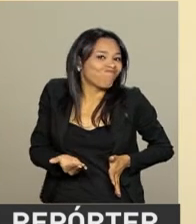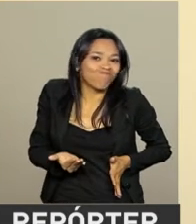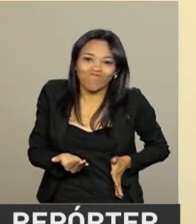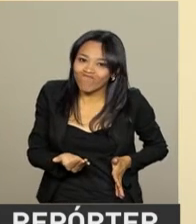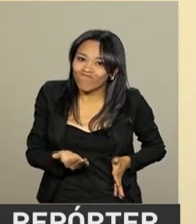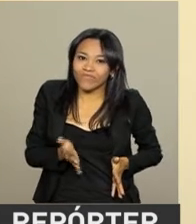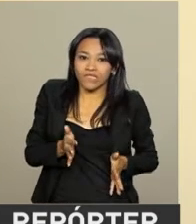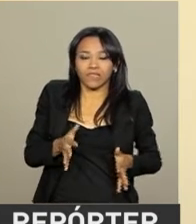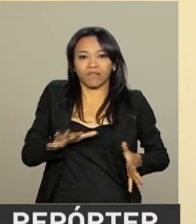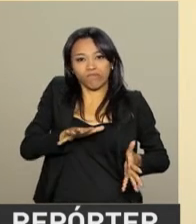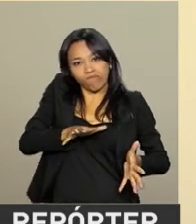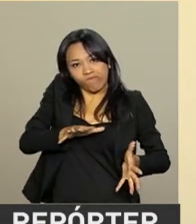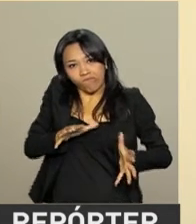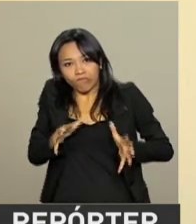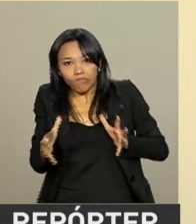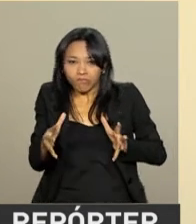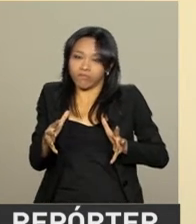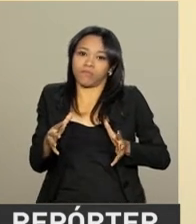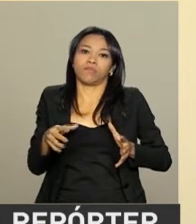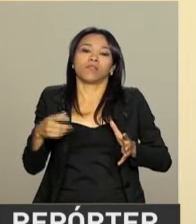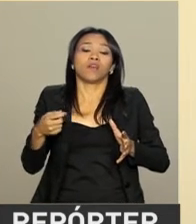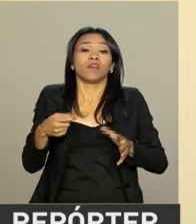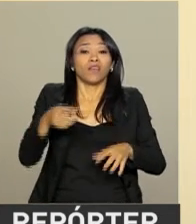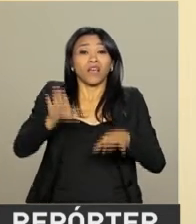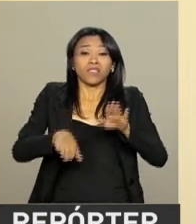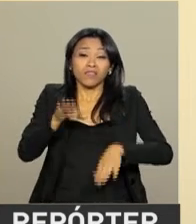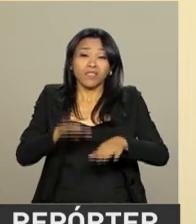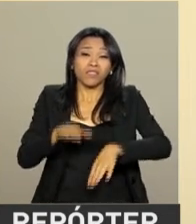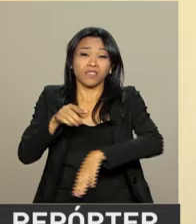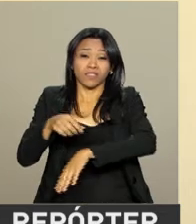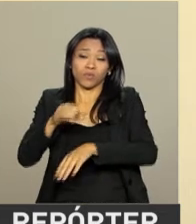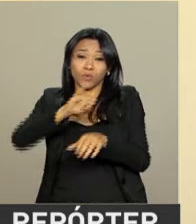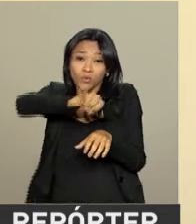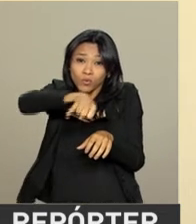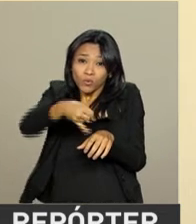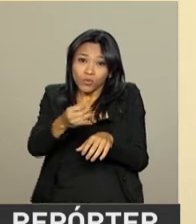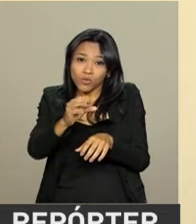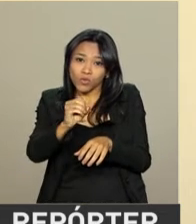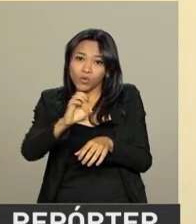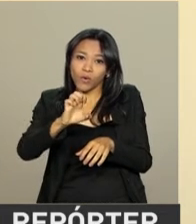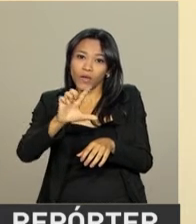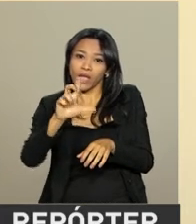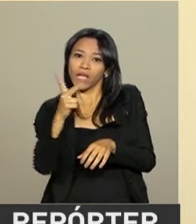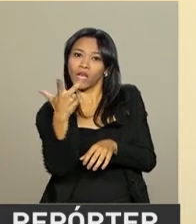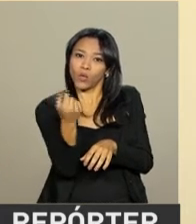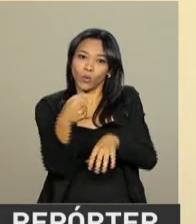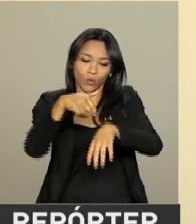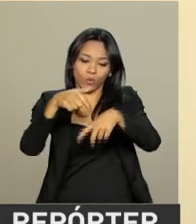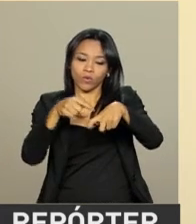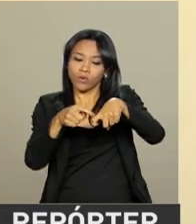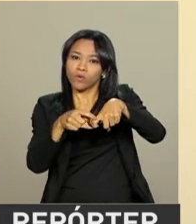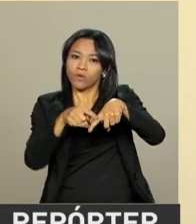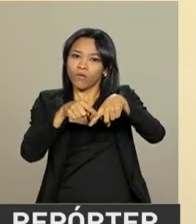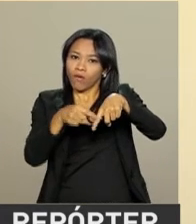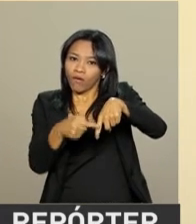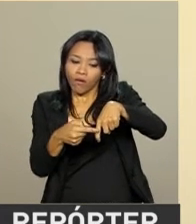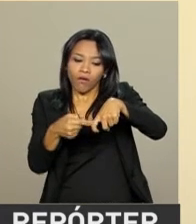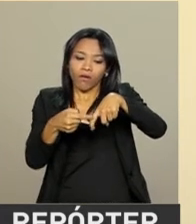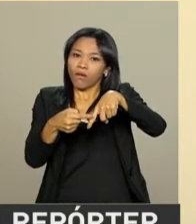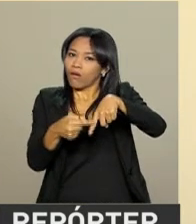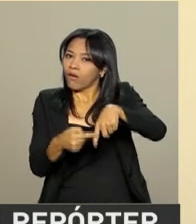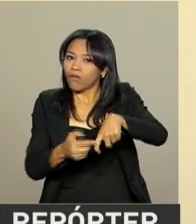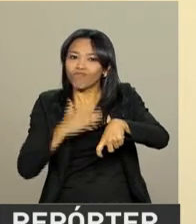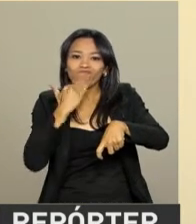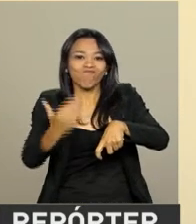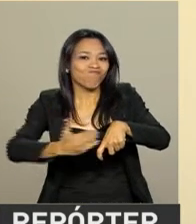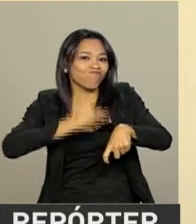estão fora do lugar e os joelhinhos muitas vezes também não dobram. Além disso, as crianças também costumam apresentar